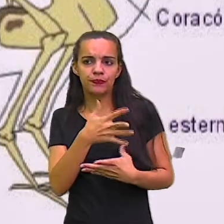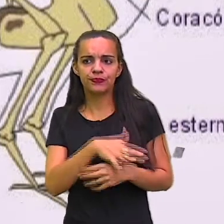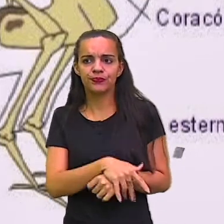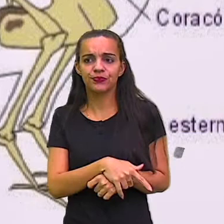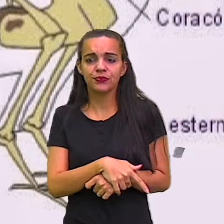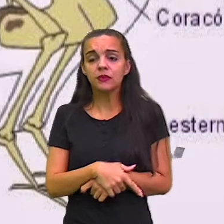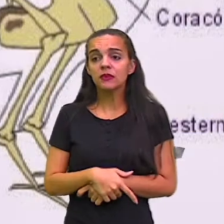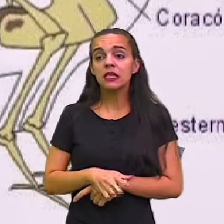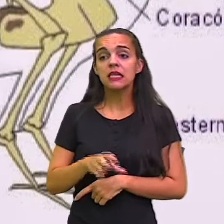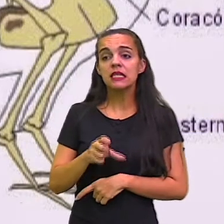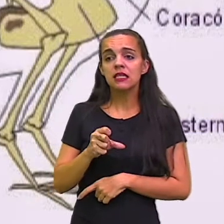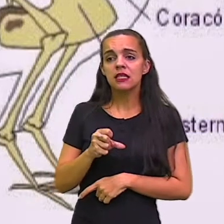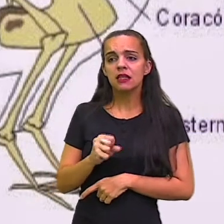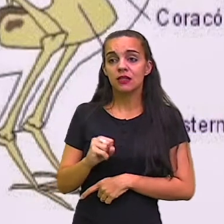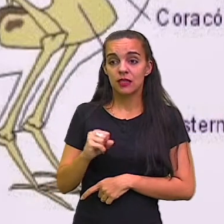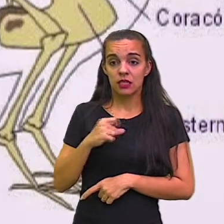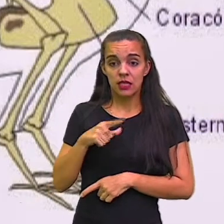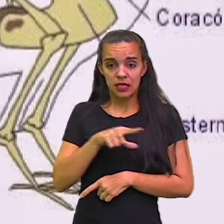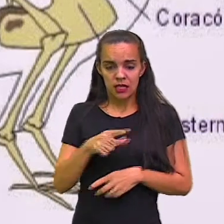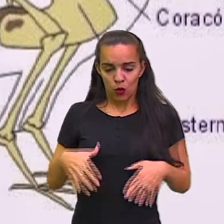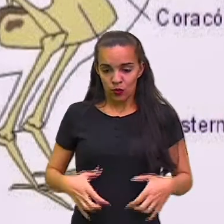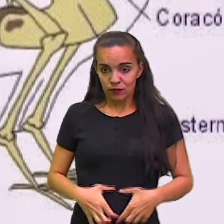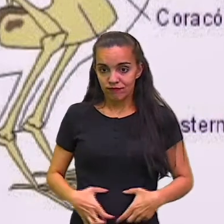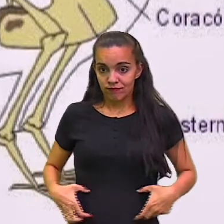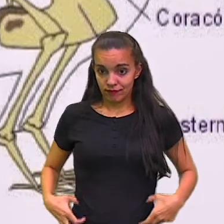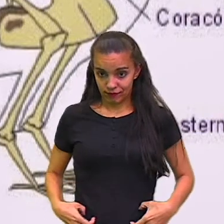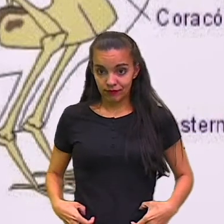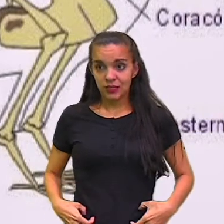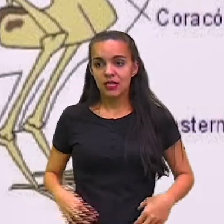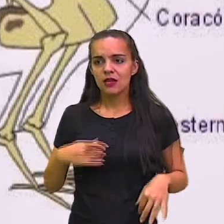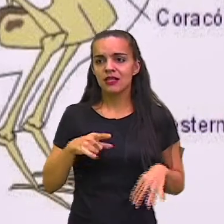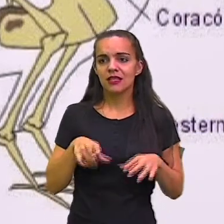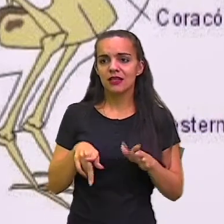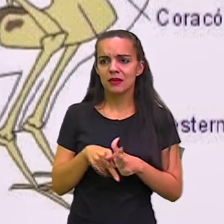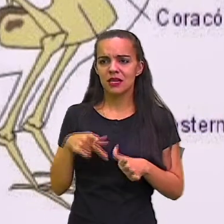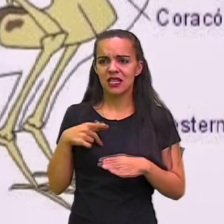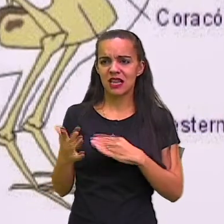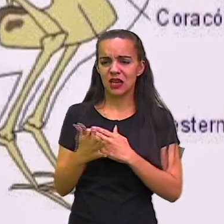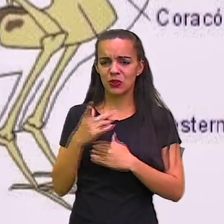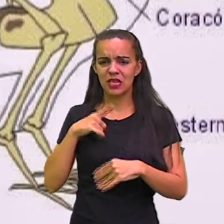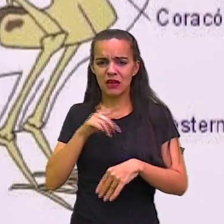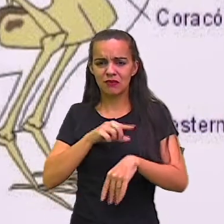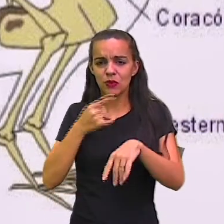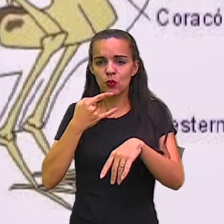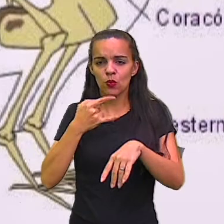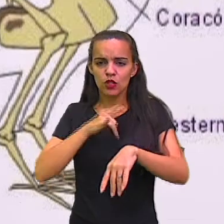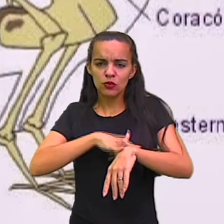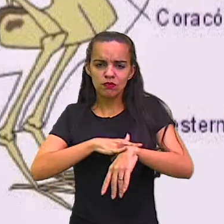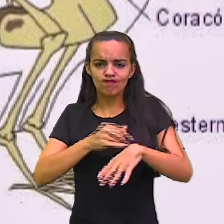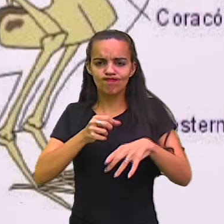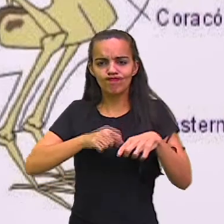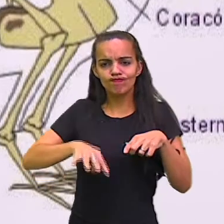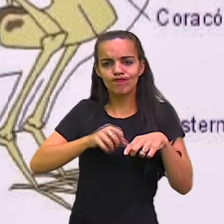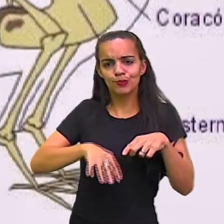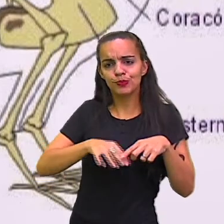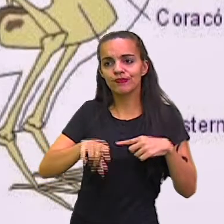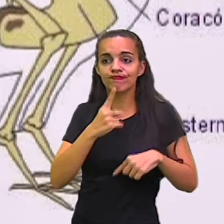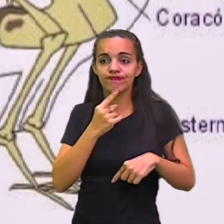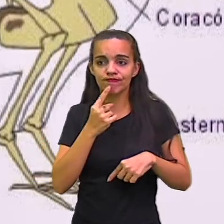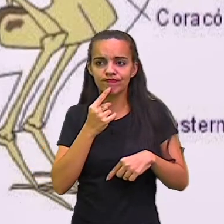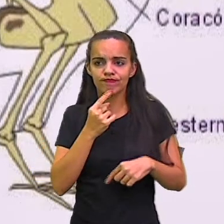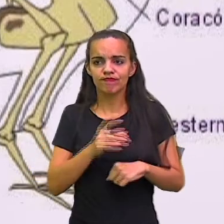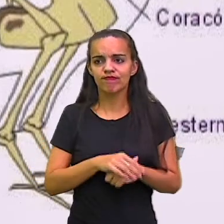persistente tem o sistema renal reduzido células sanguíneas vermelhas são nucleadas